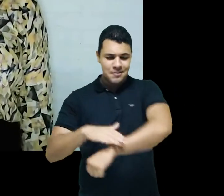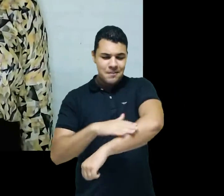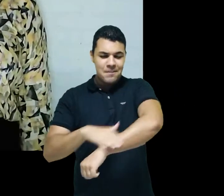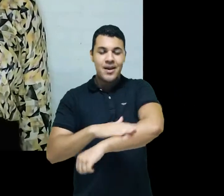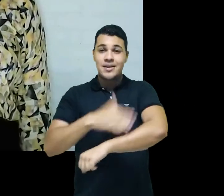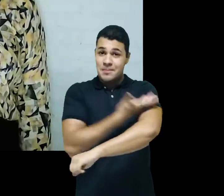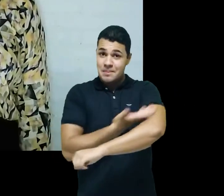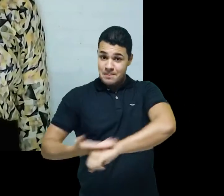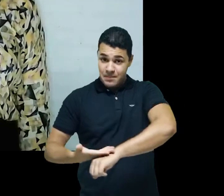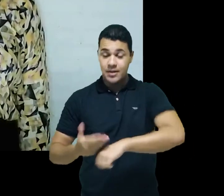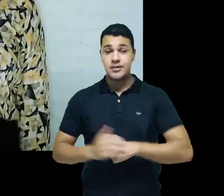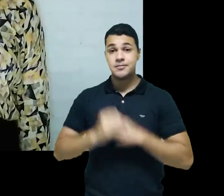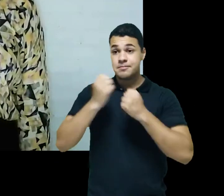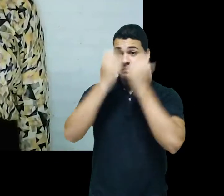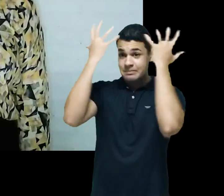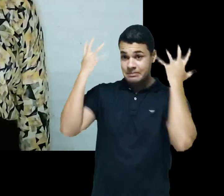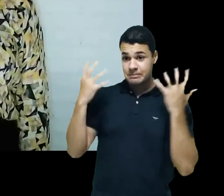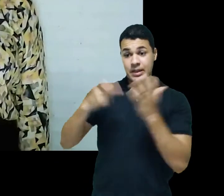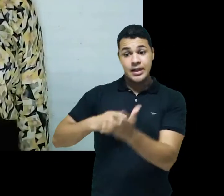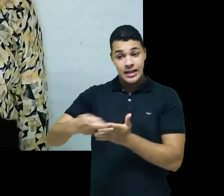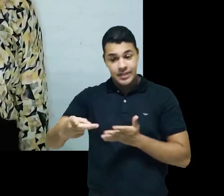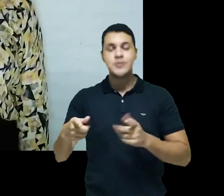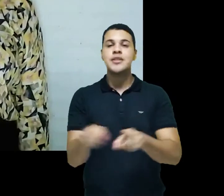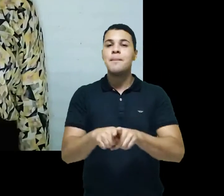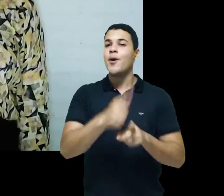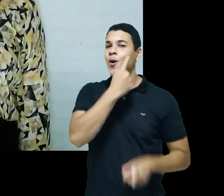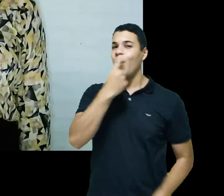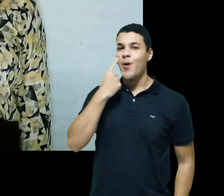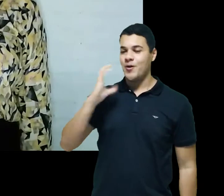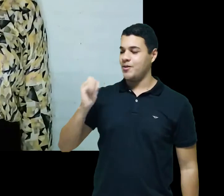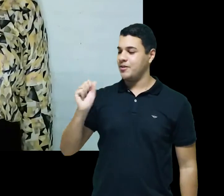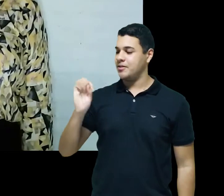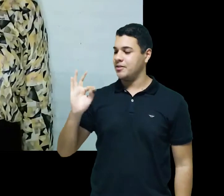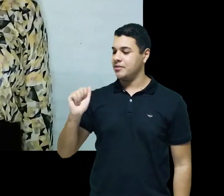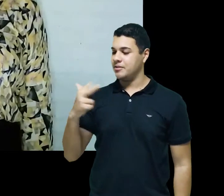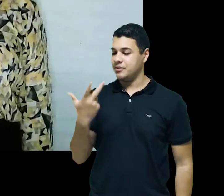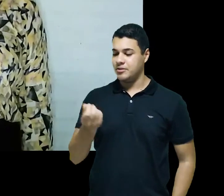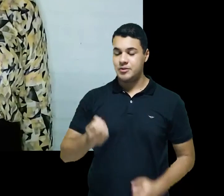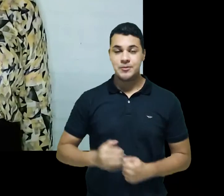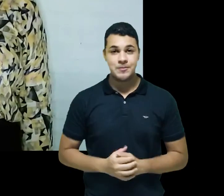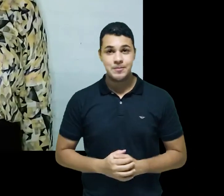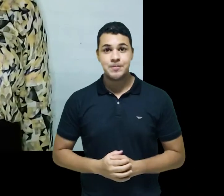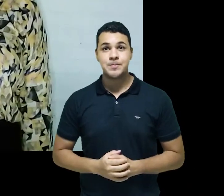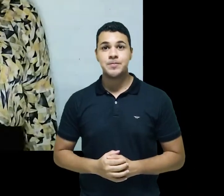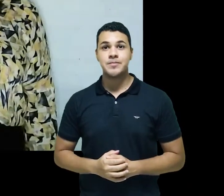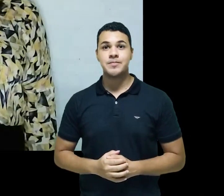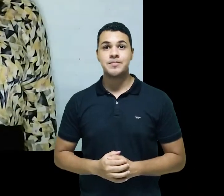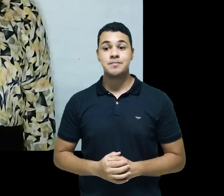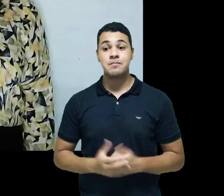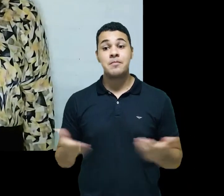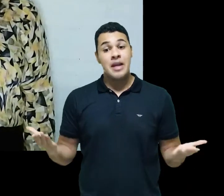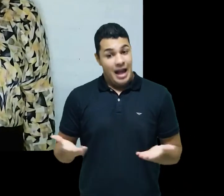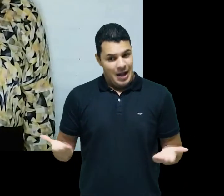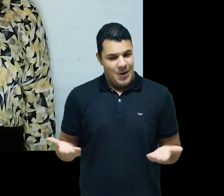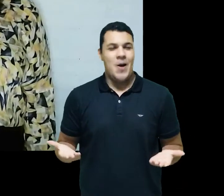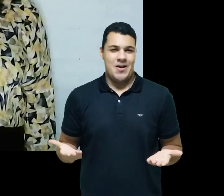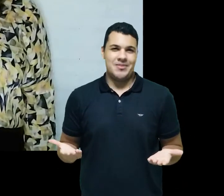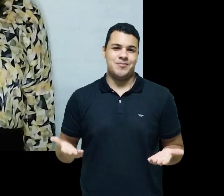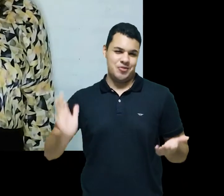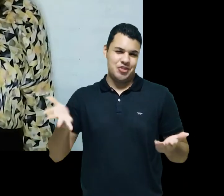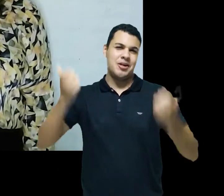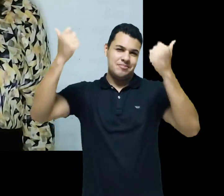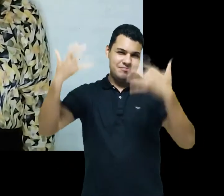pele é branca, meus cabelos são lisos e castanhos e meus olhos também são castanhos. Na aula